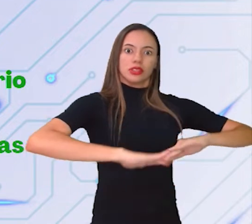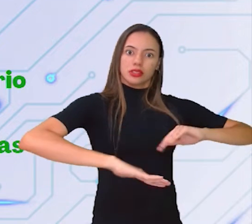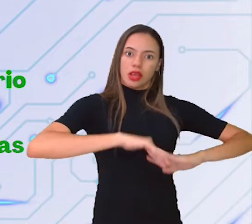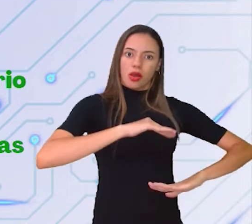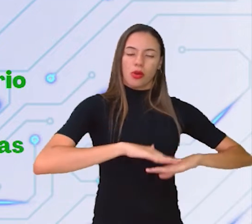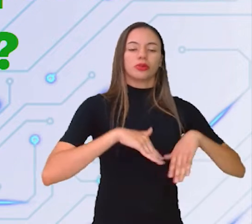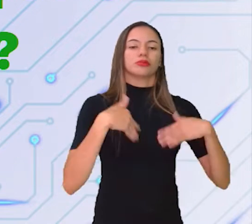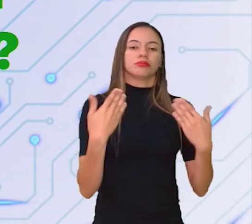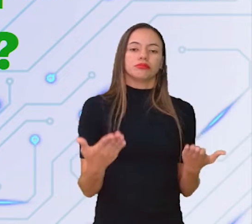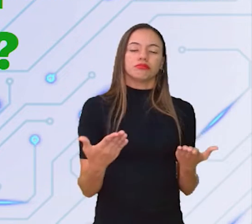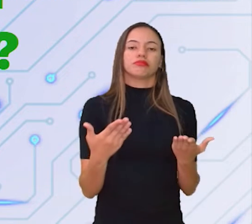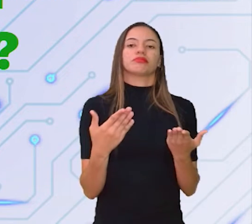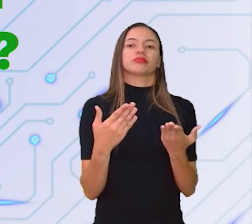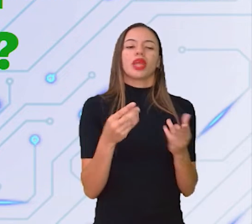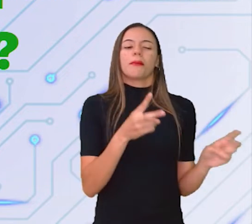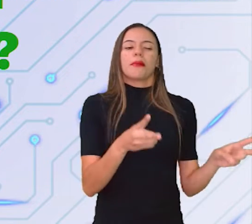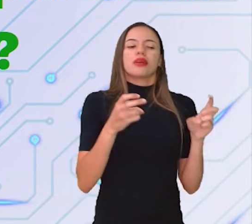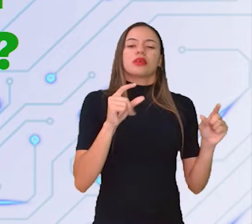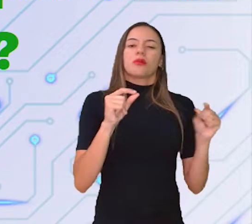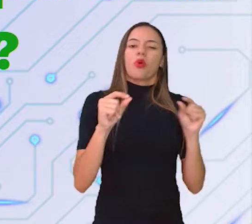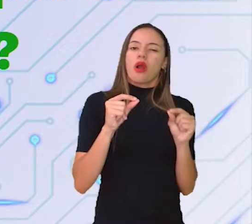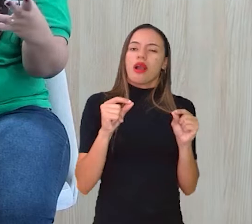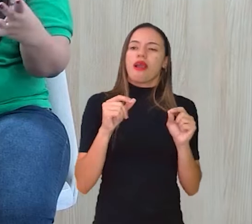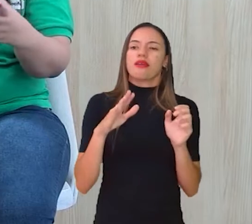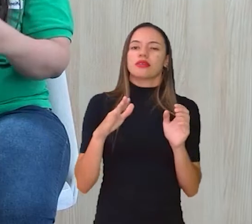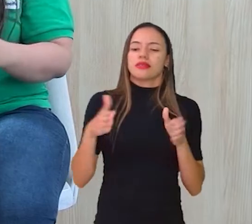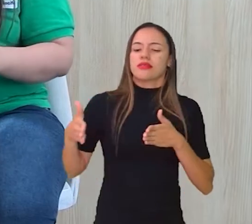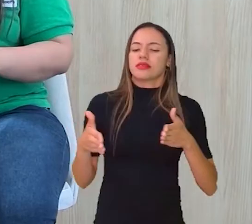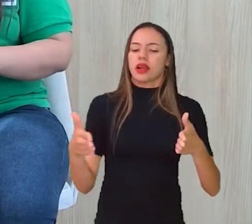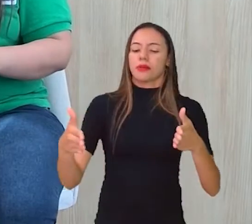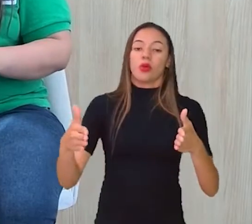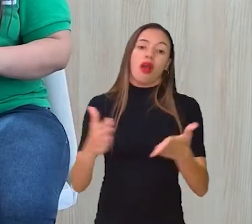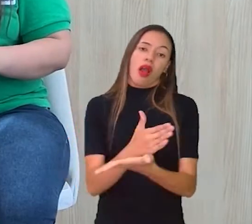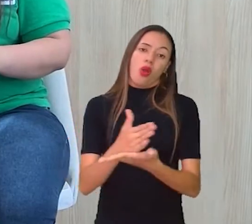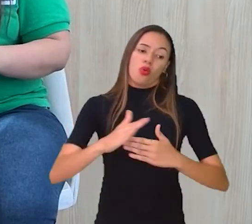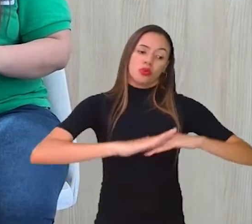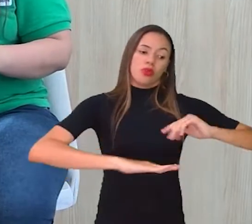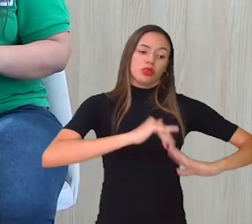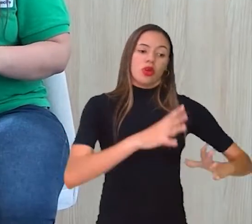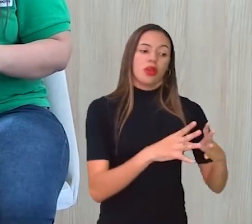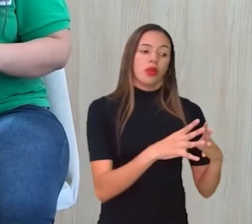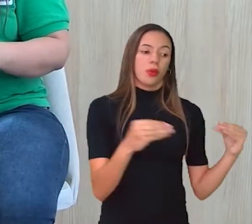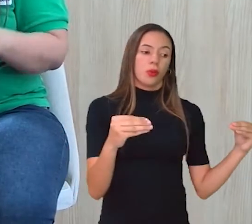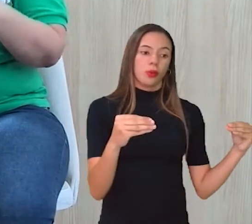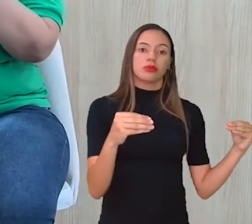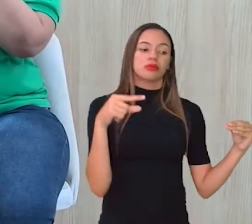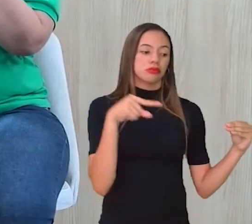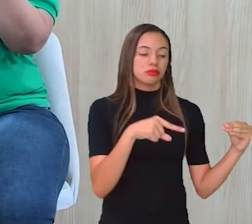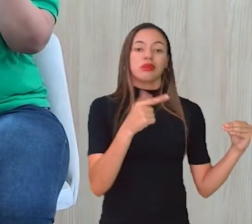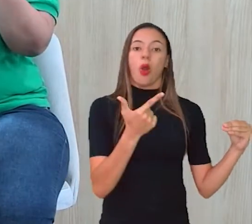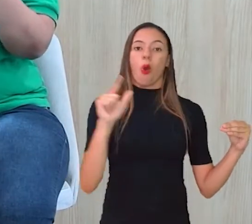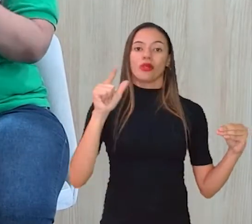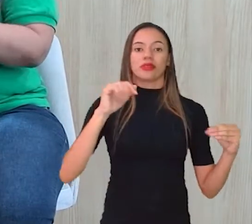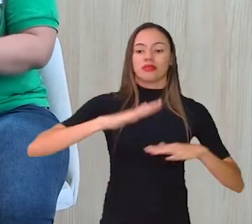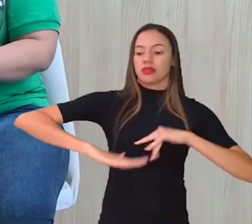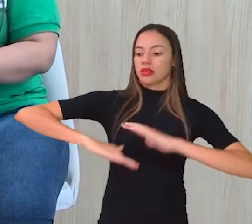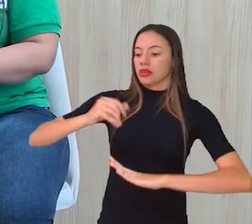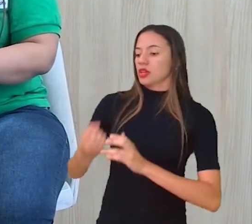nesse caminho que a gente trilhou, que algo sai, né, de cena para que outra surja, né, que venha